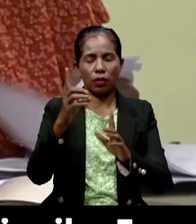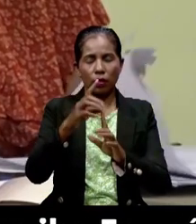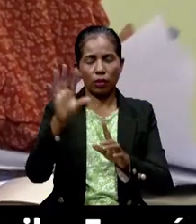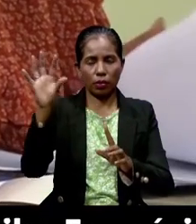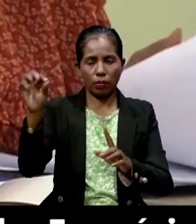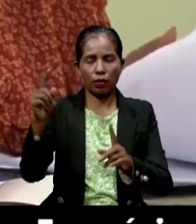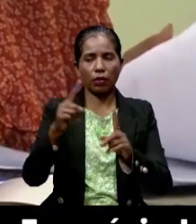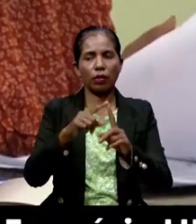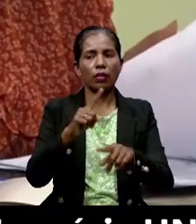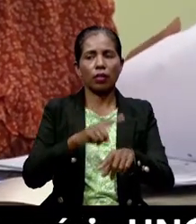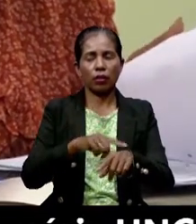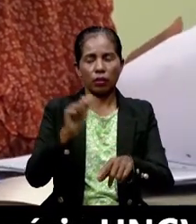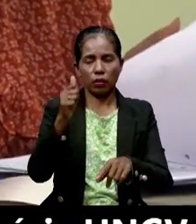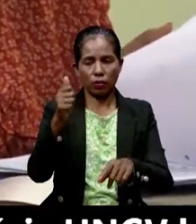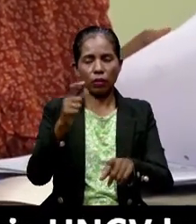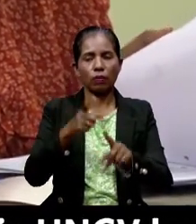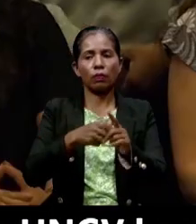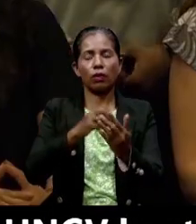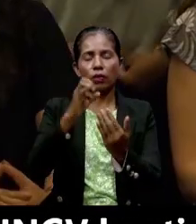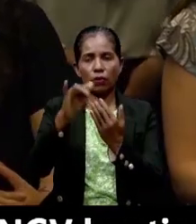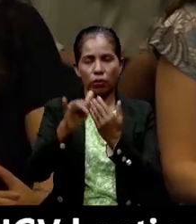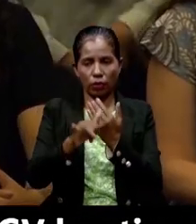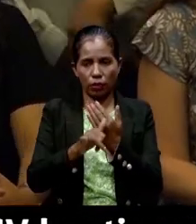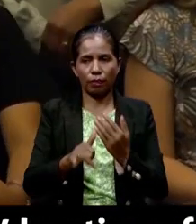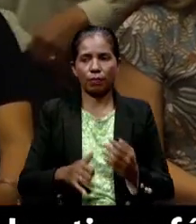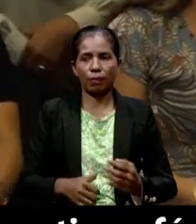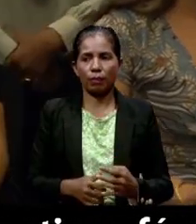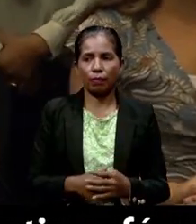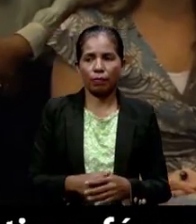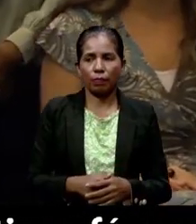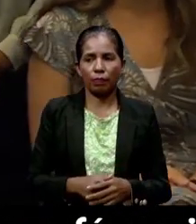to loran sanulo fulan zulio. Azina Lola, David Gonçalves, GMN.